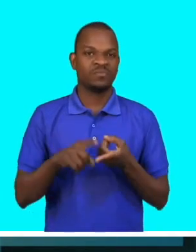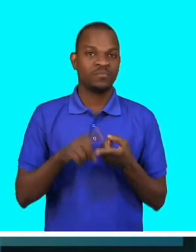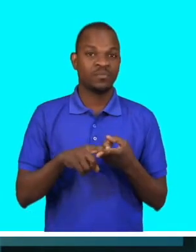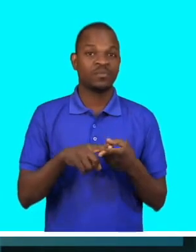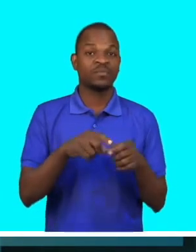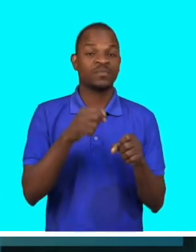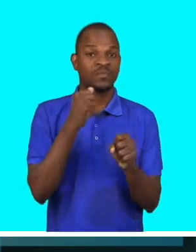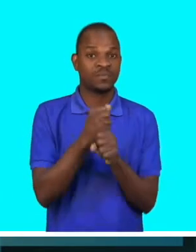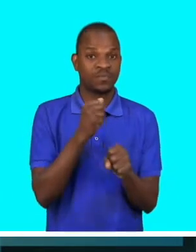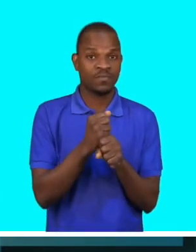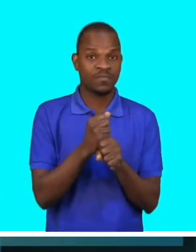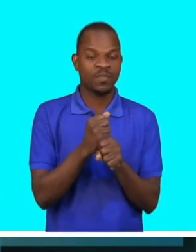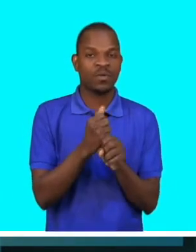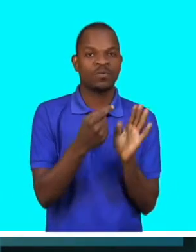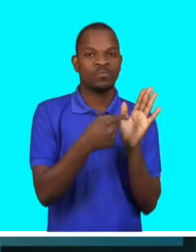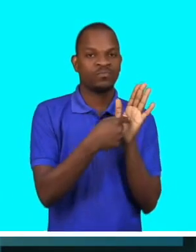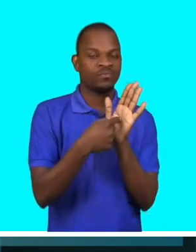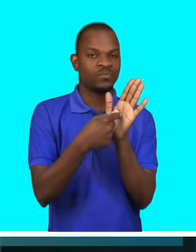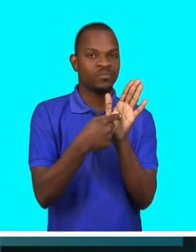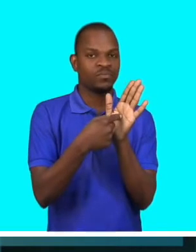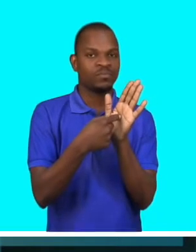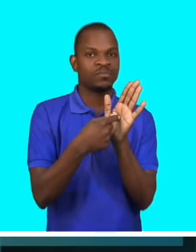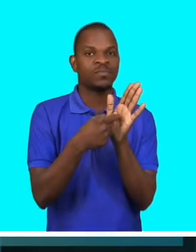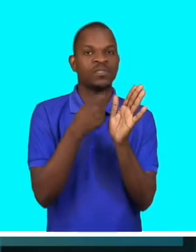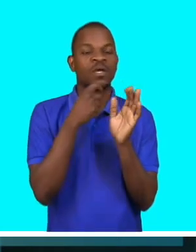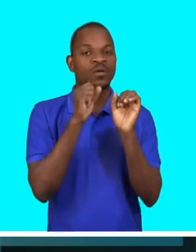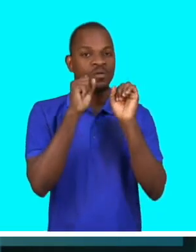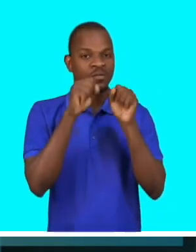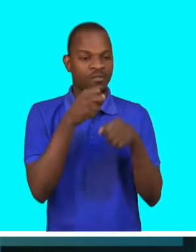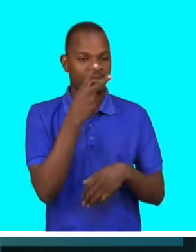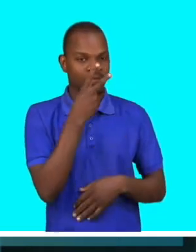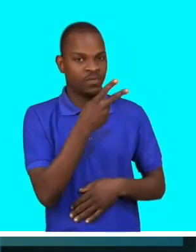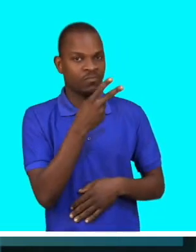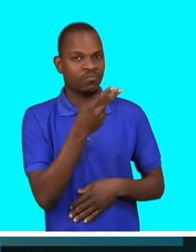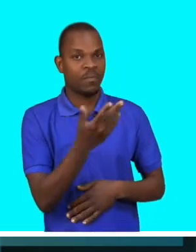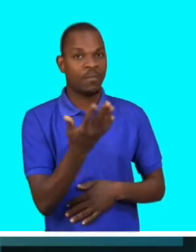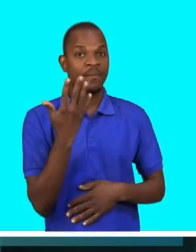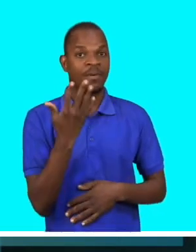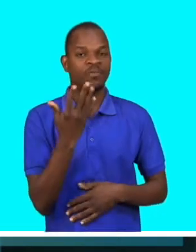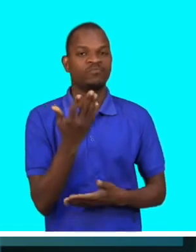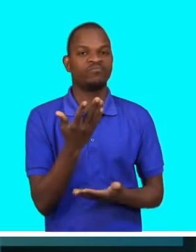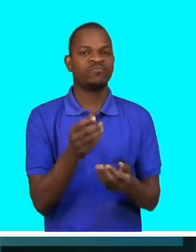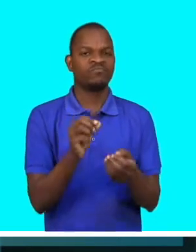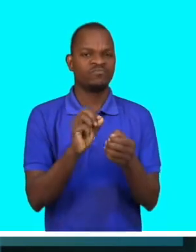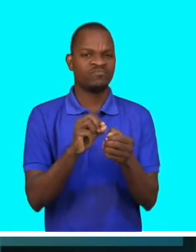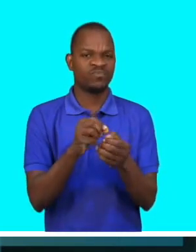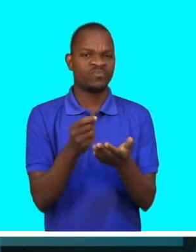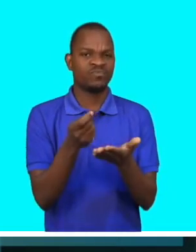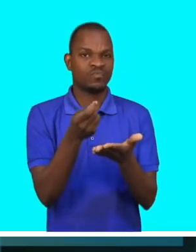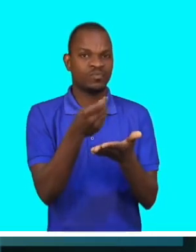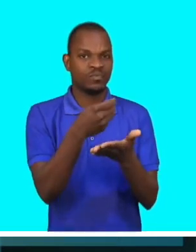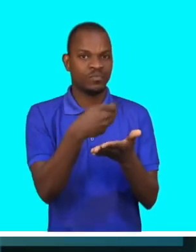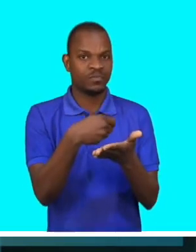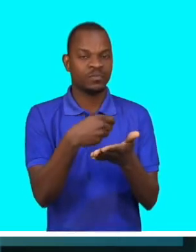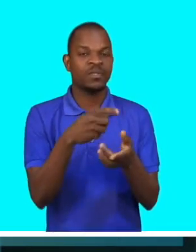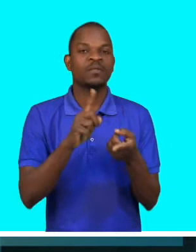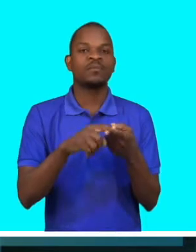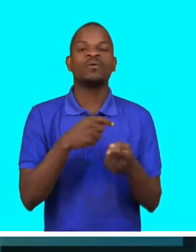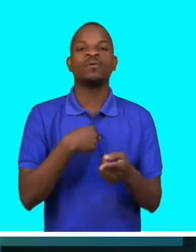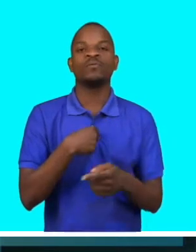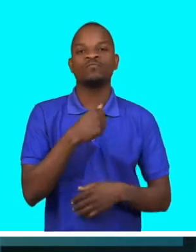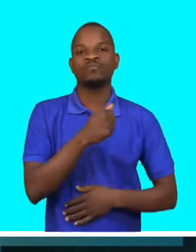é aquela impressão de, olha, eu vi um trabalho feito à mão, foi feito à mão, e que eu